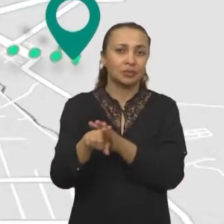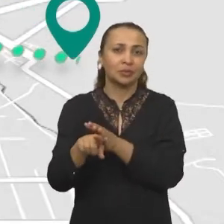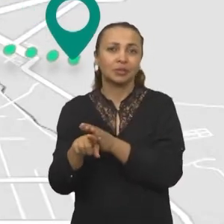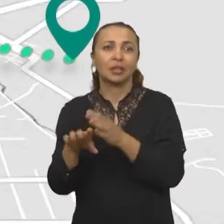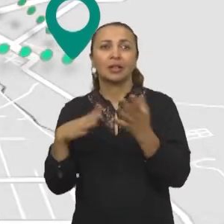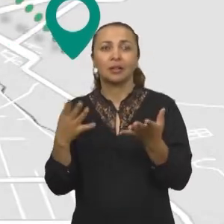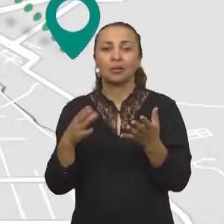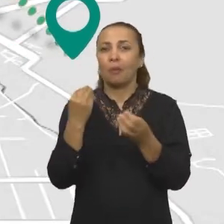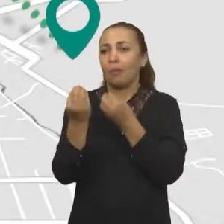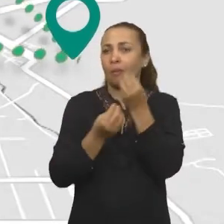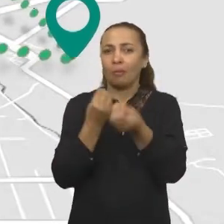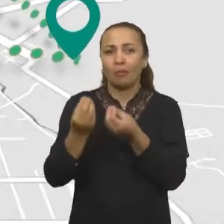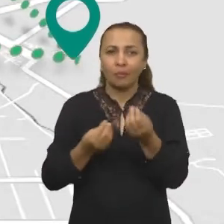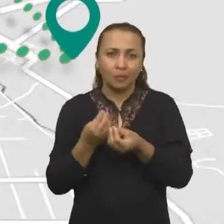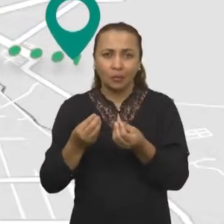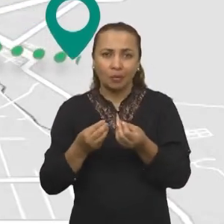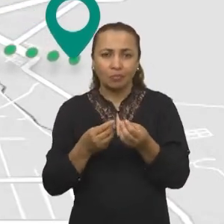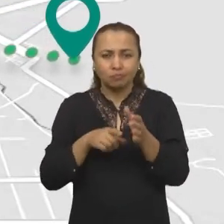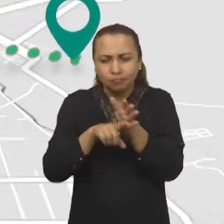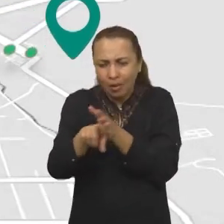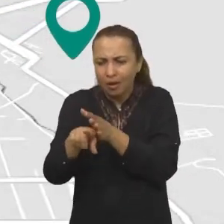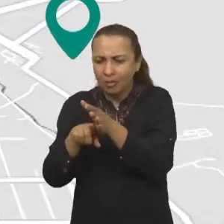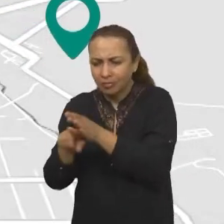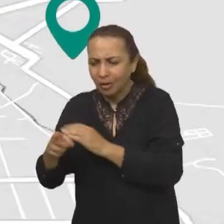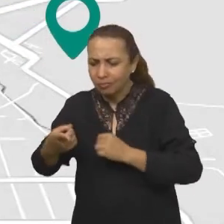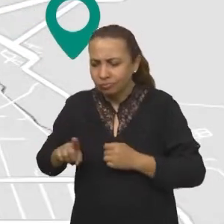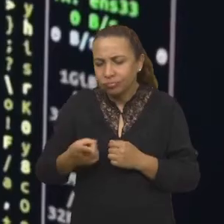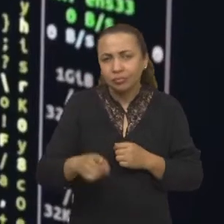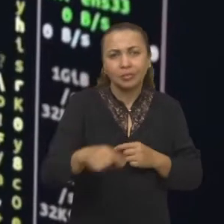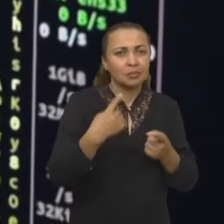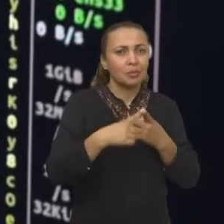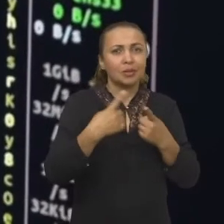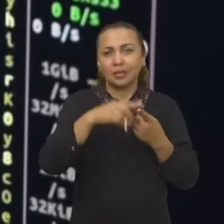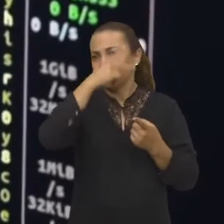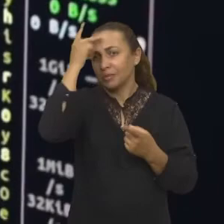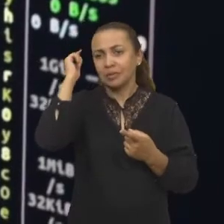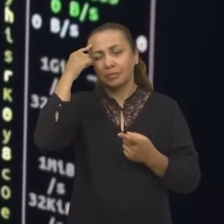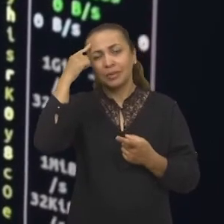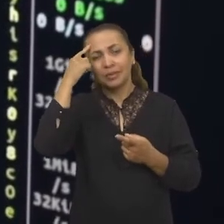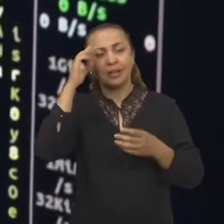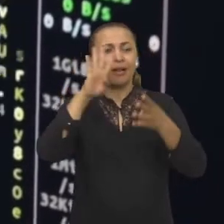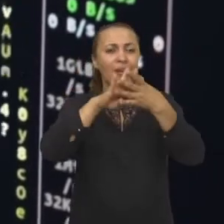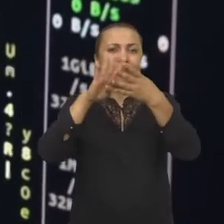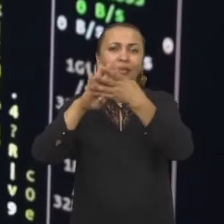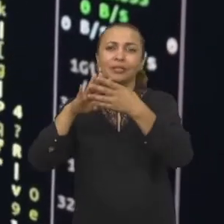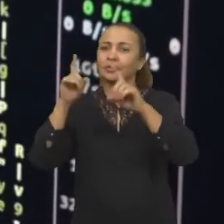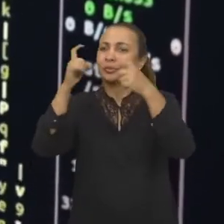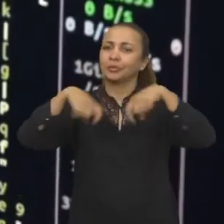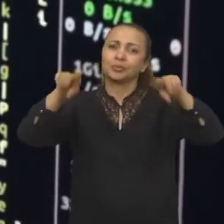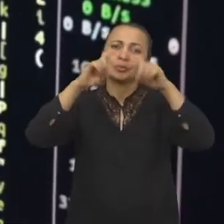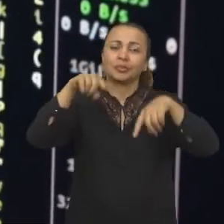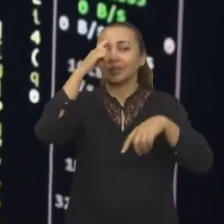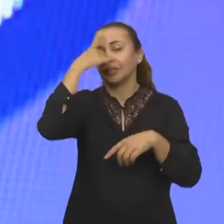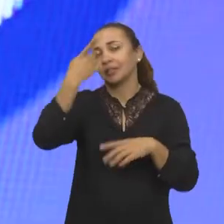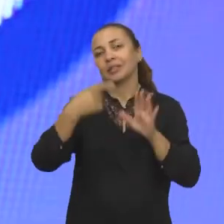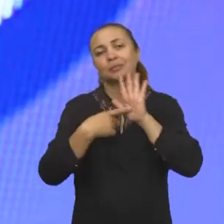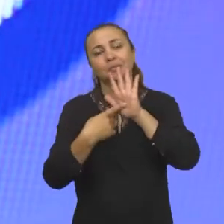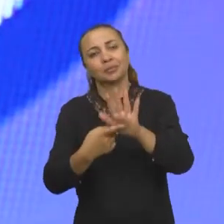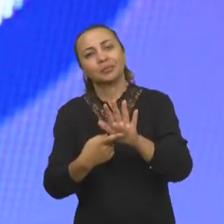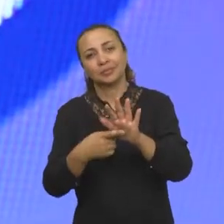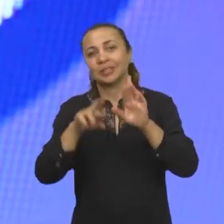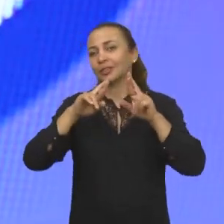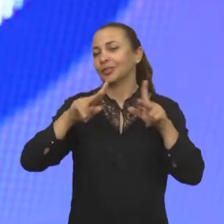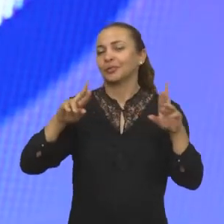pesquisa, formas de explorar, porque muitas vezes o pessoal pensa que é só uma rede de computadores. A ideia é justamente